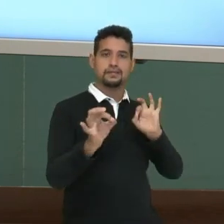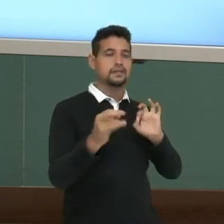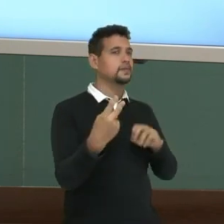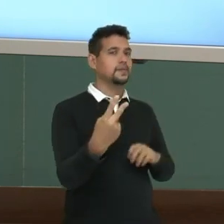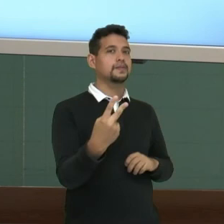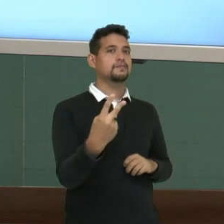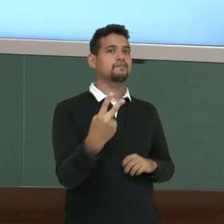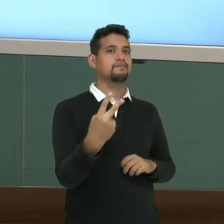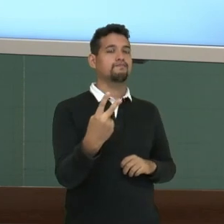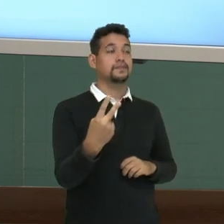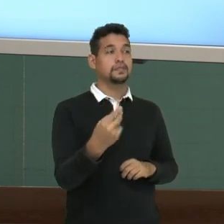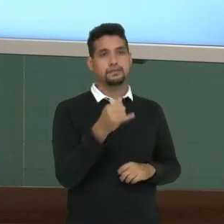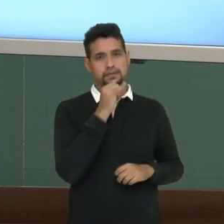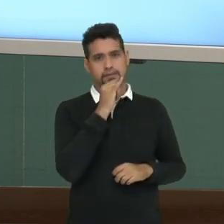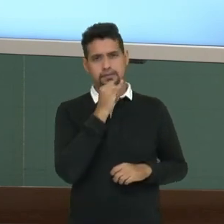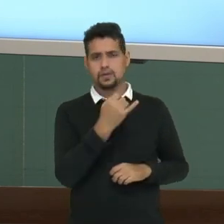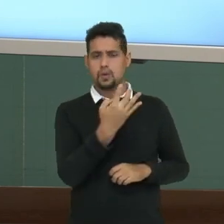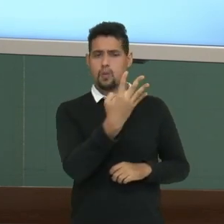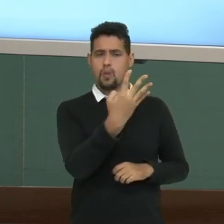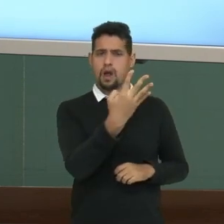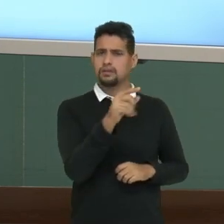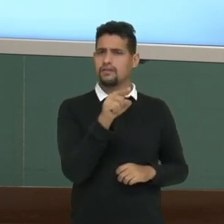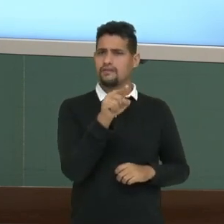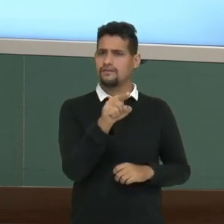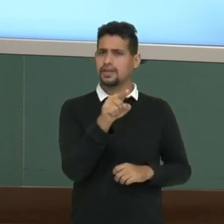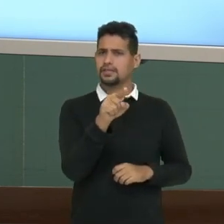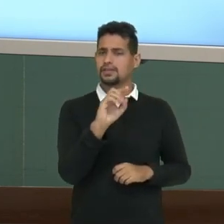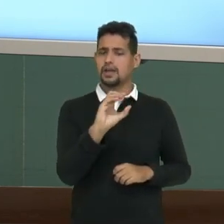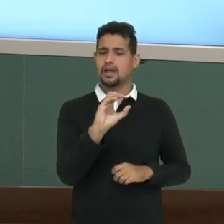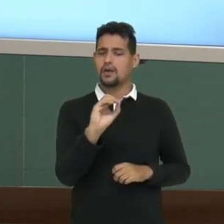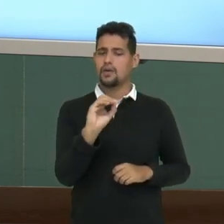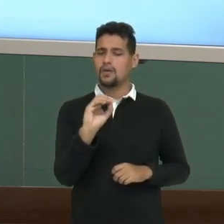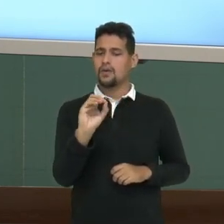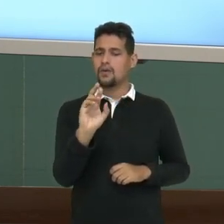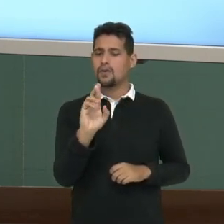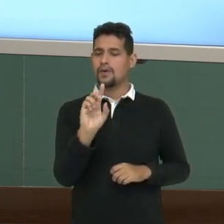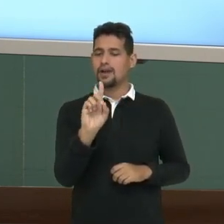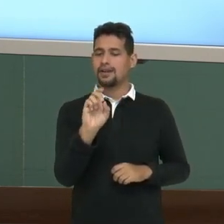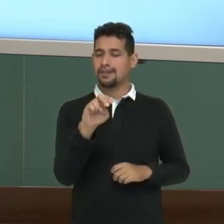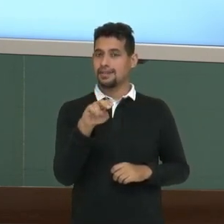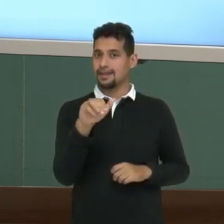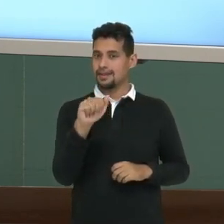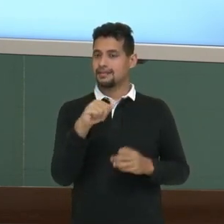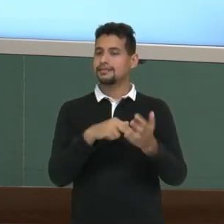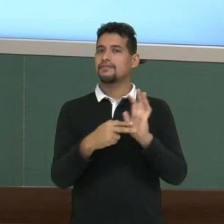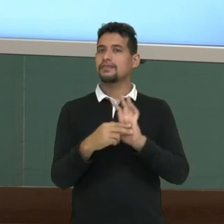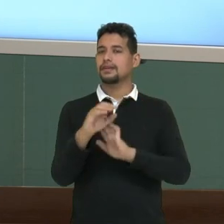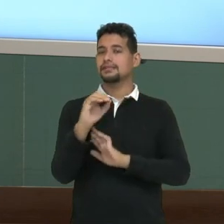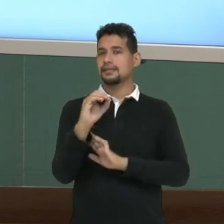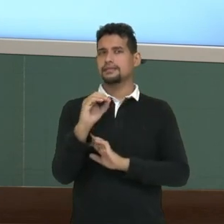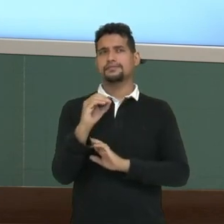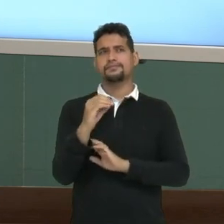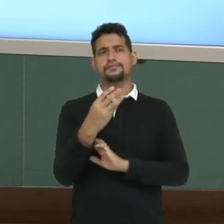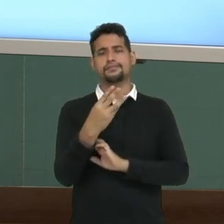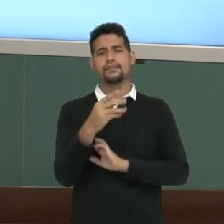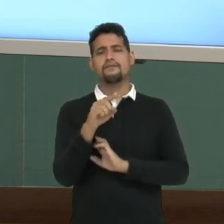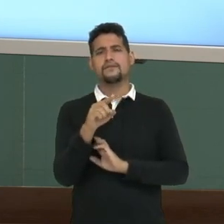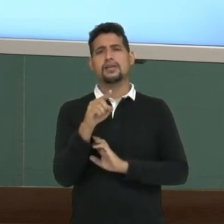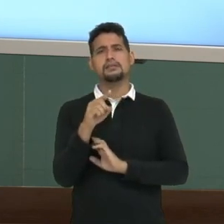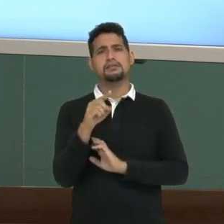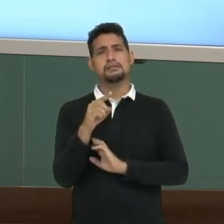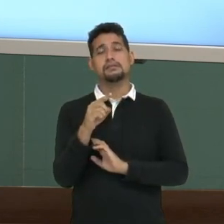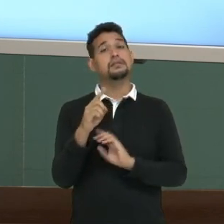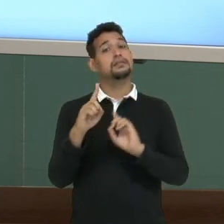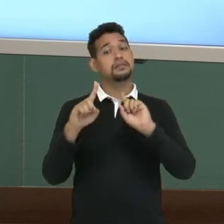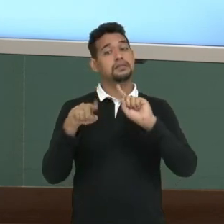2, 4 vezes a coordenada que é 0, a abscissa que é 0, 3 vezes a segunda